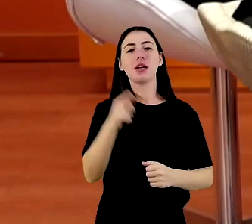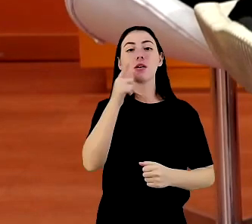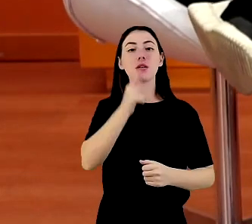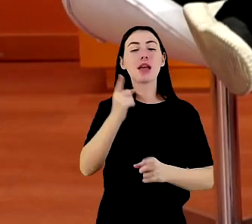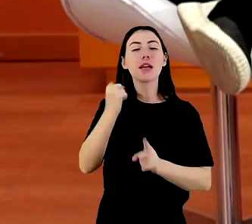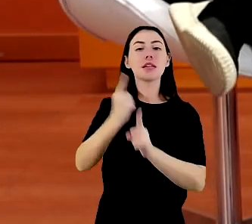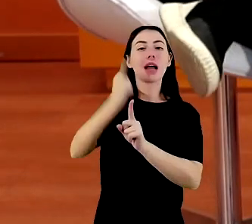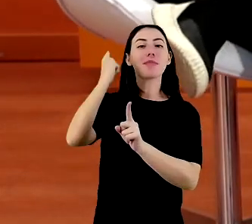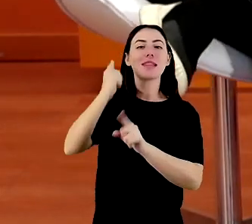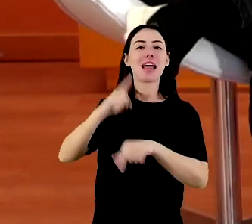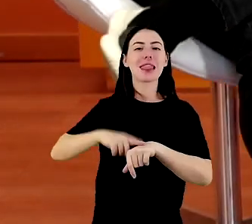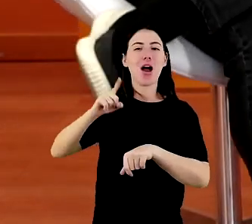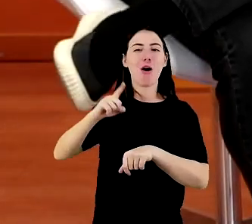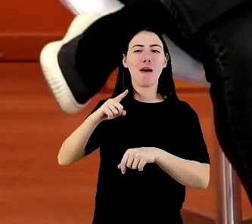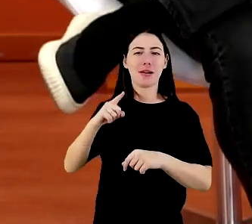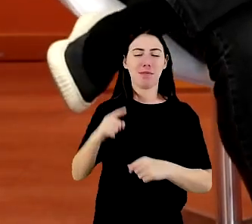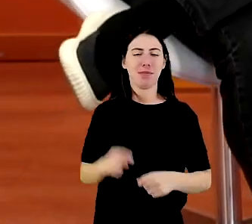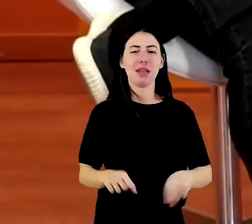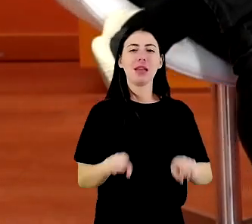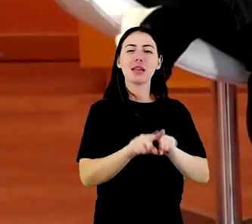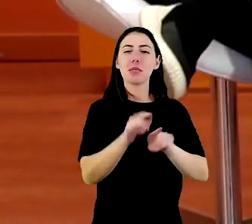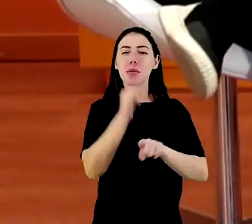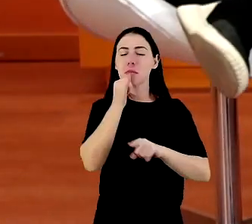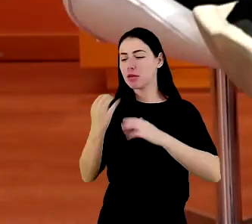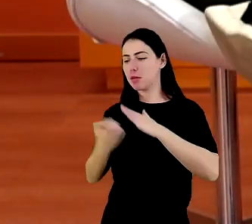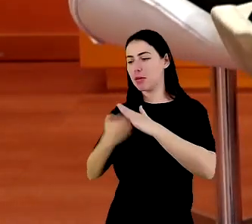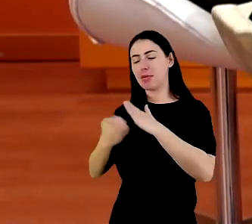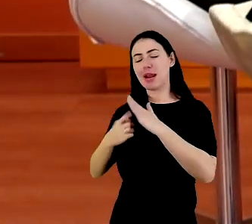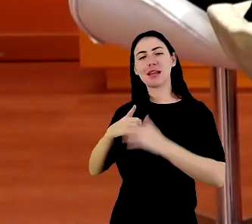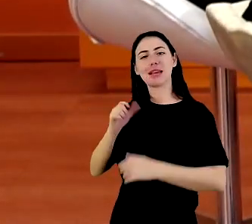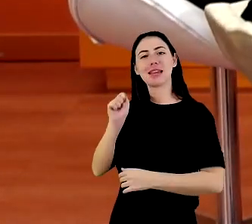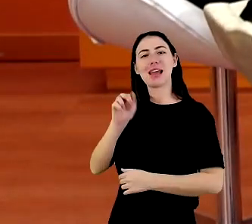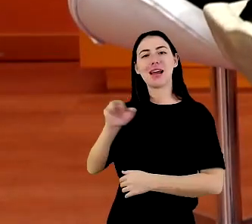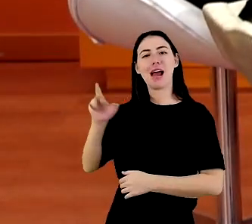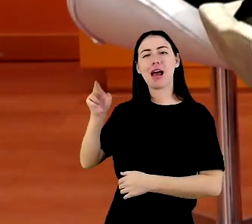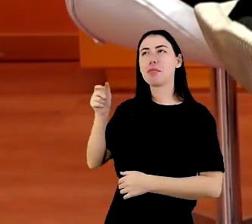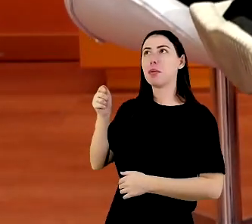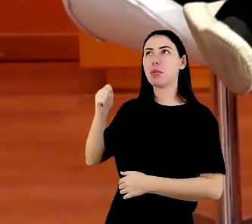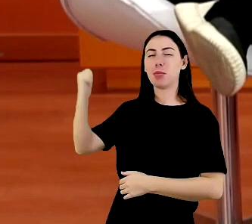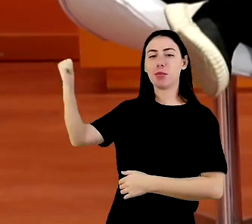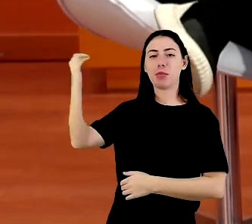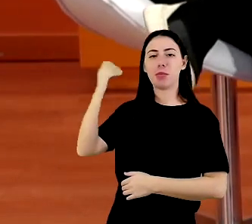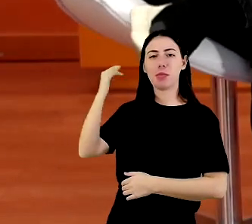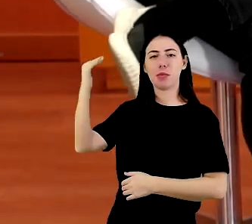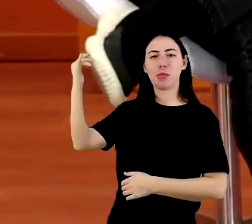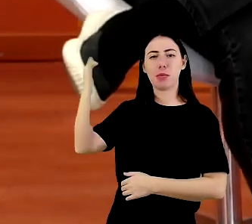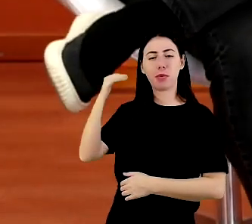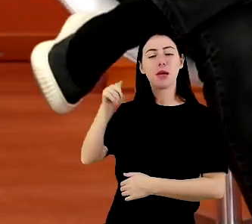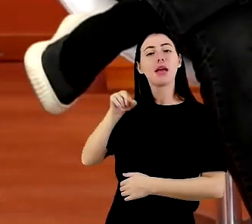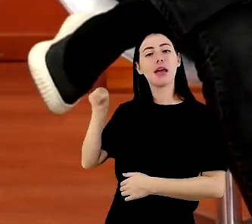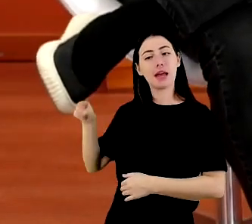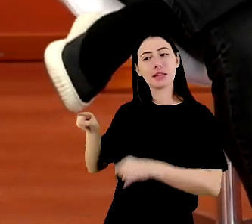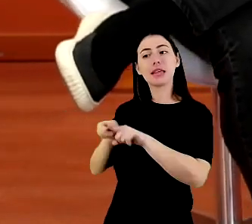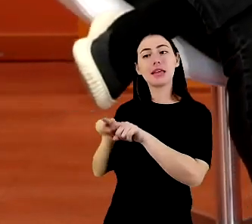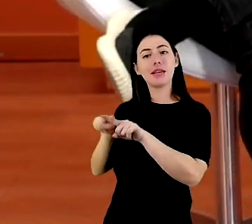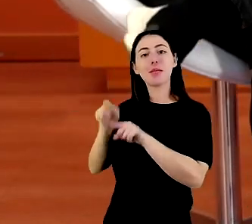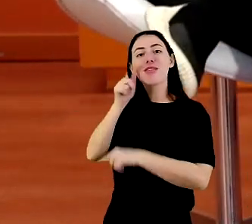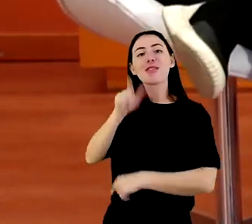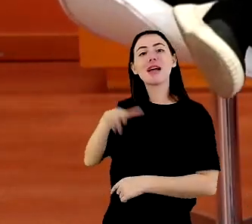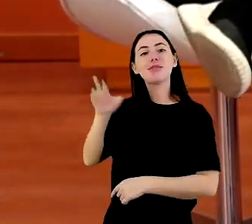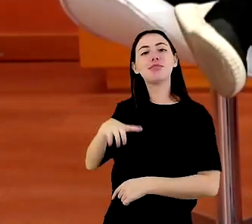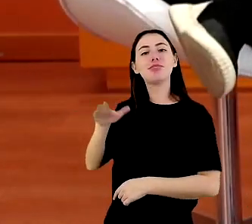têm muito ar-condicionado a diminuir seu custo de ar-condicionado. E foi assim que a gente achou a Reverde, que permite a gente levar a GD para o